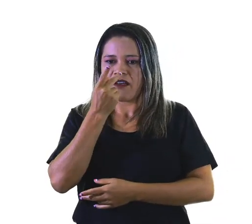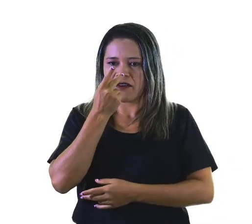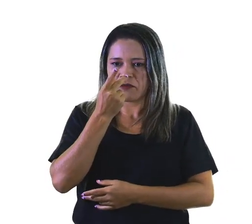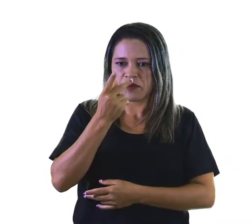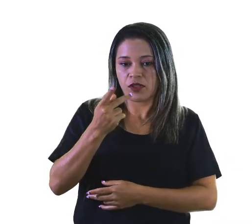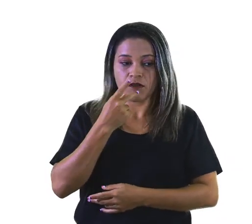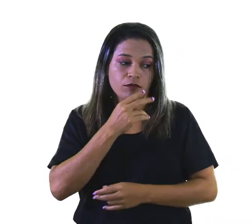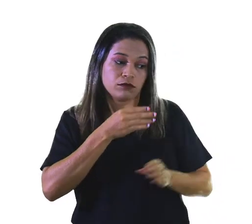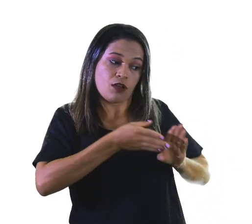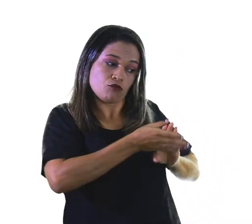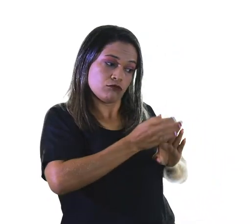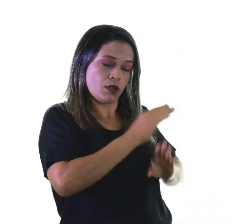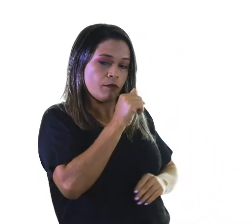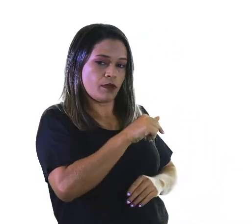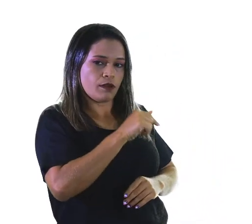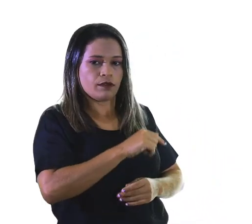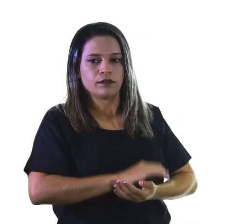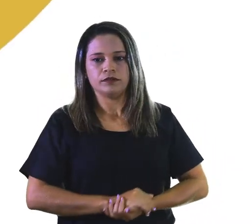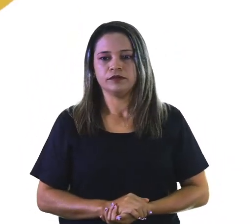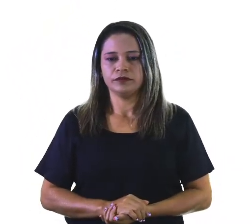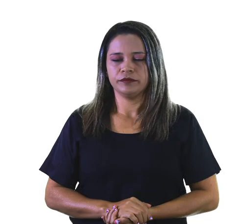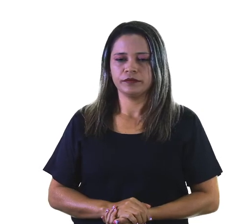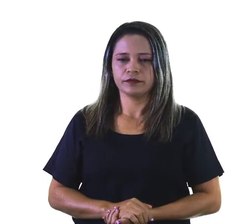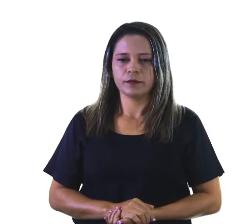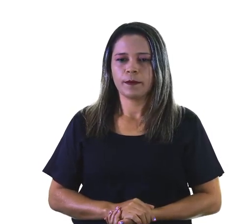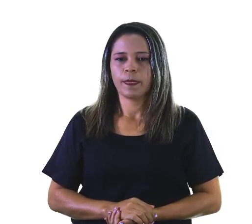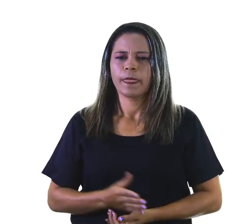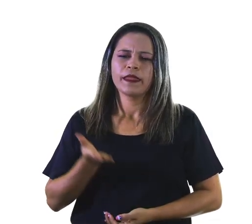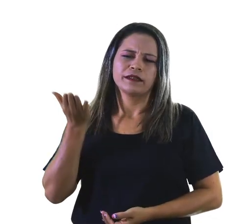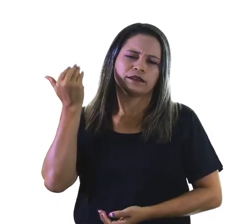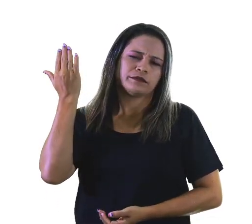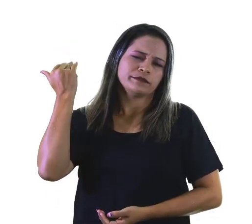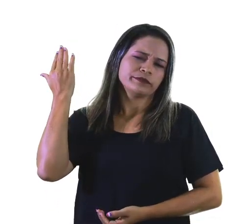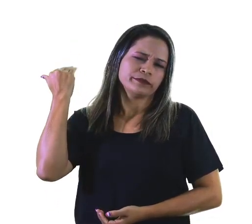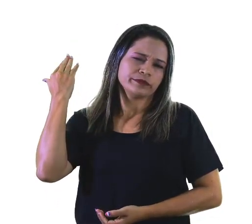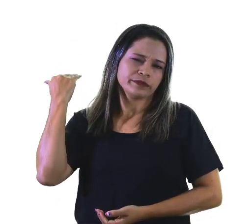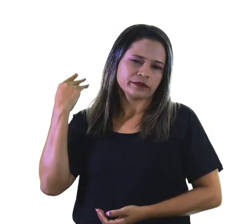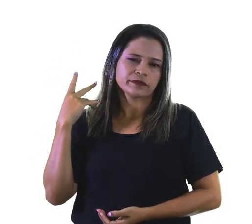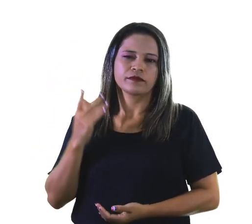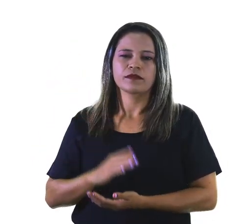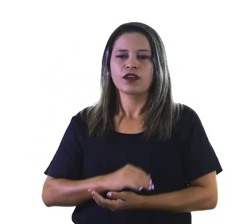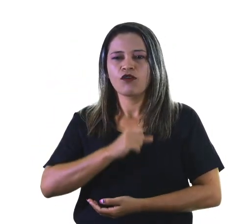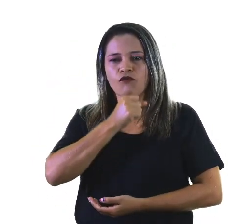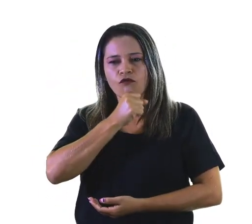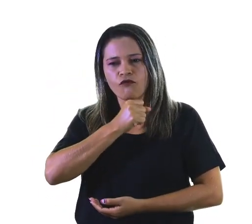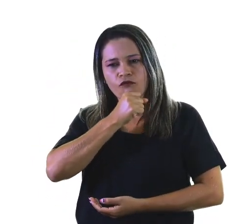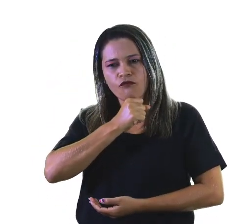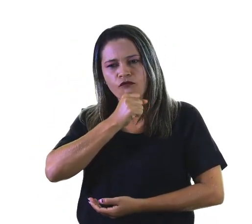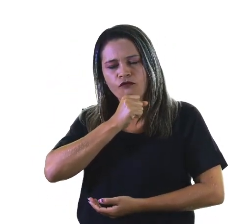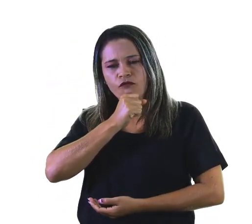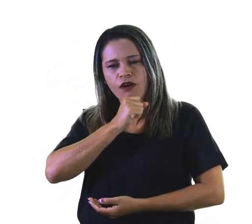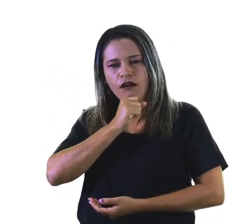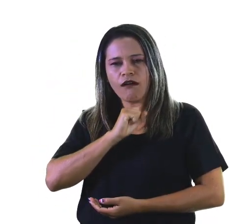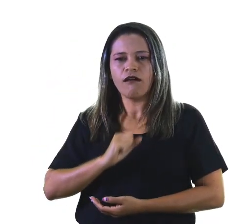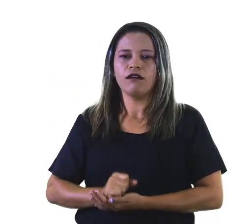deixar. Vamos lá. Era uma vez um velho carpinteiro